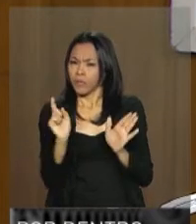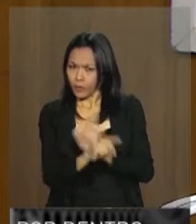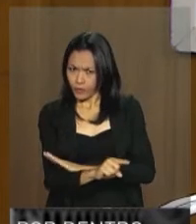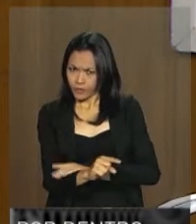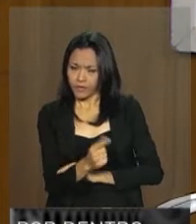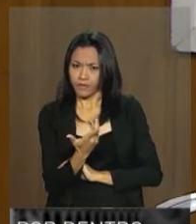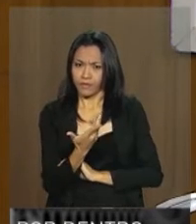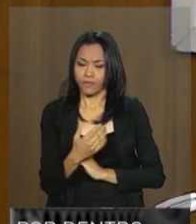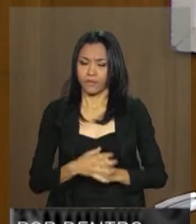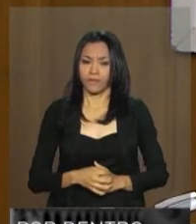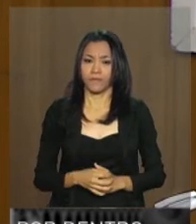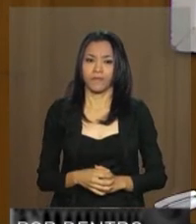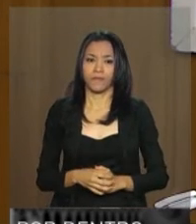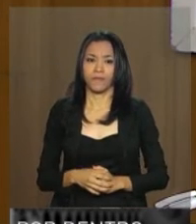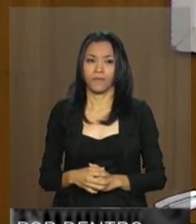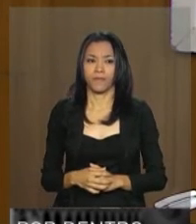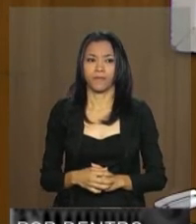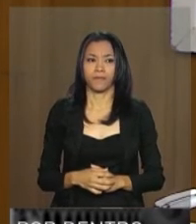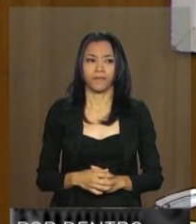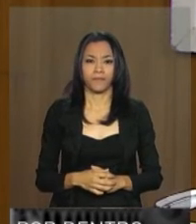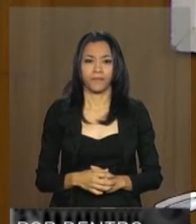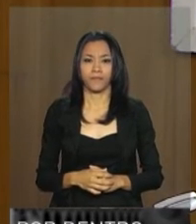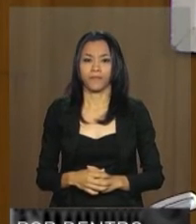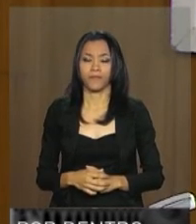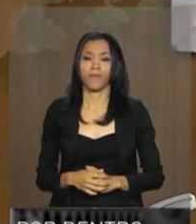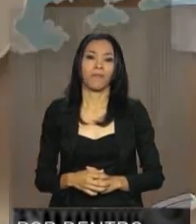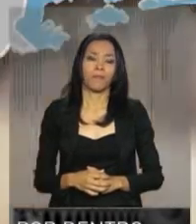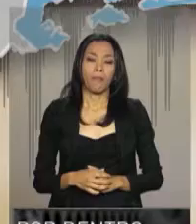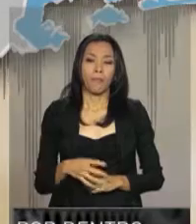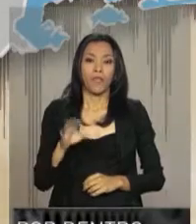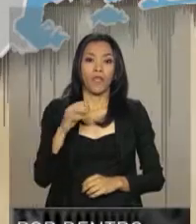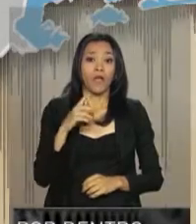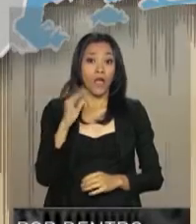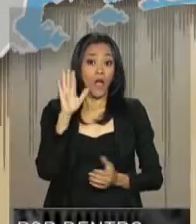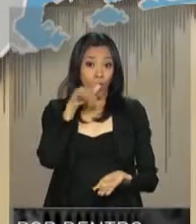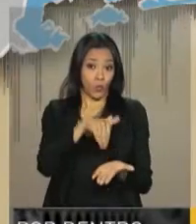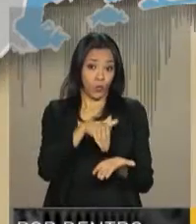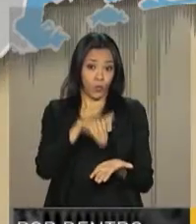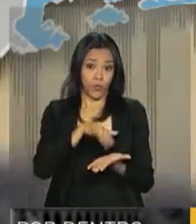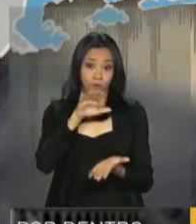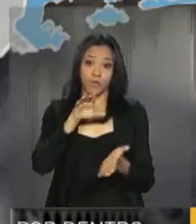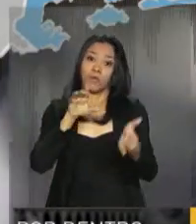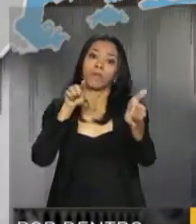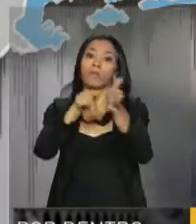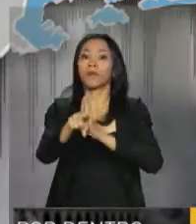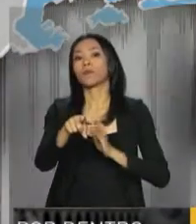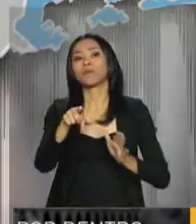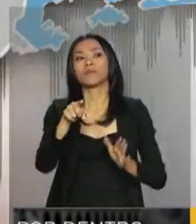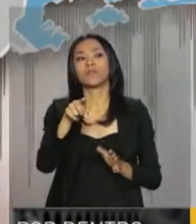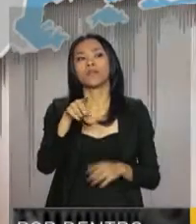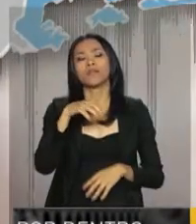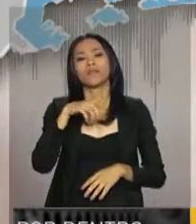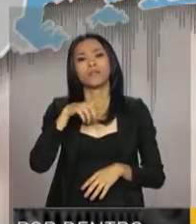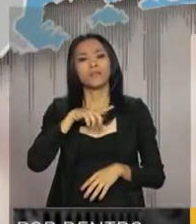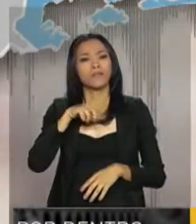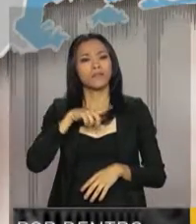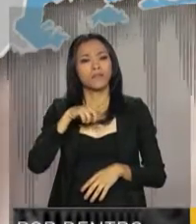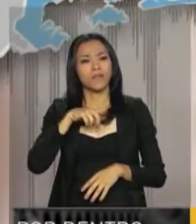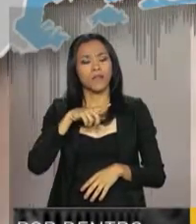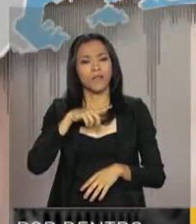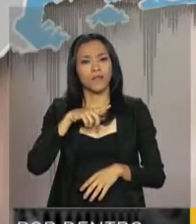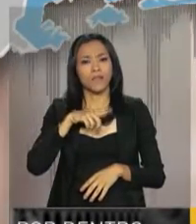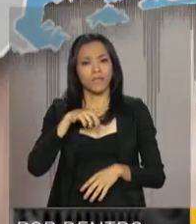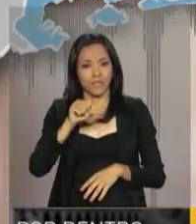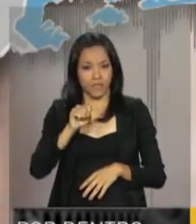ministro olha é só uma última pergunta se eles já têm uma noção esquecesse e